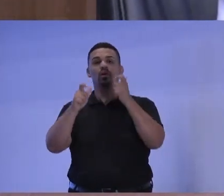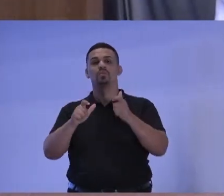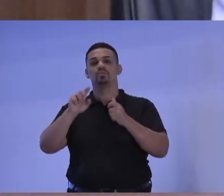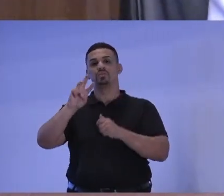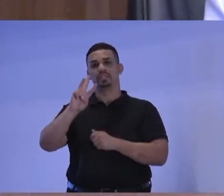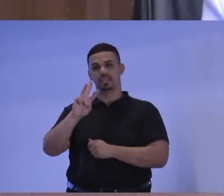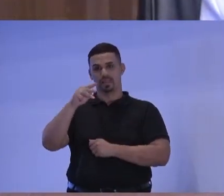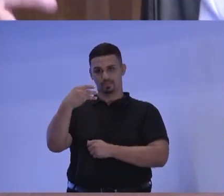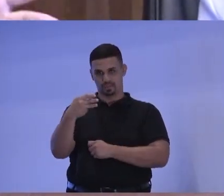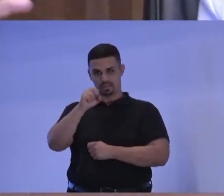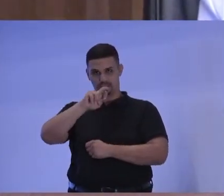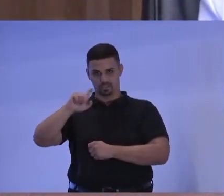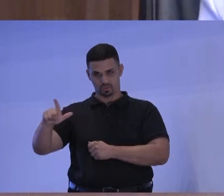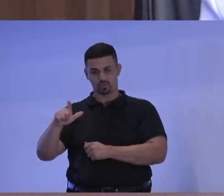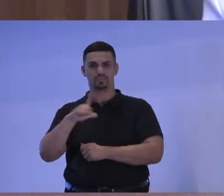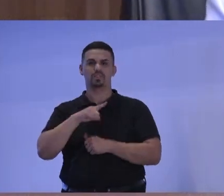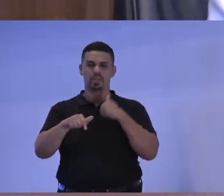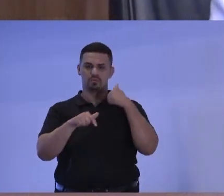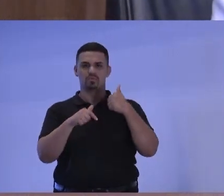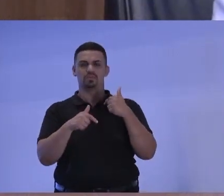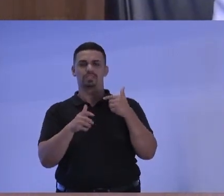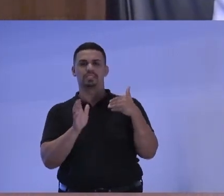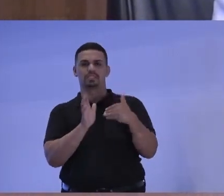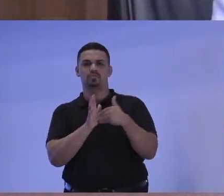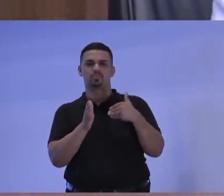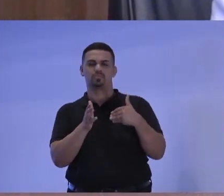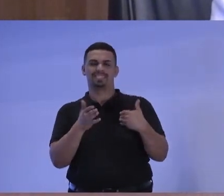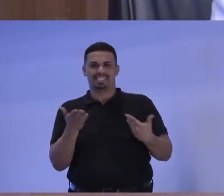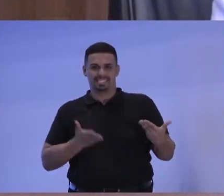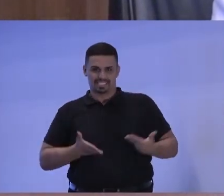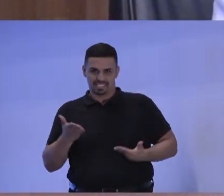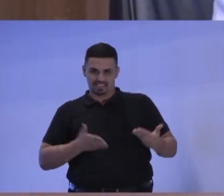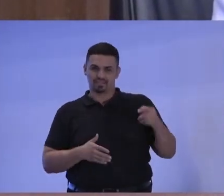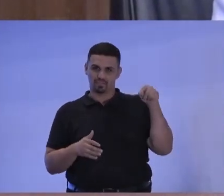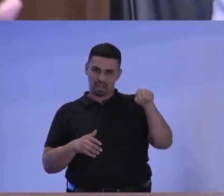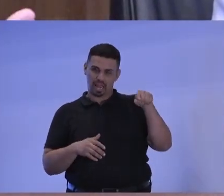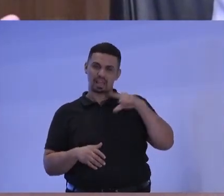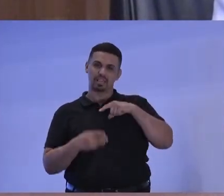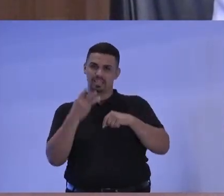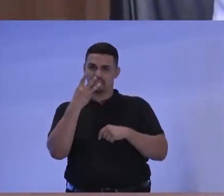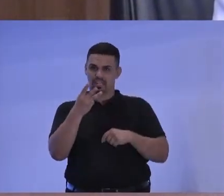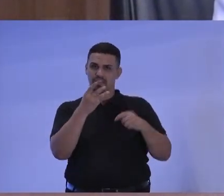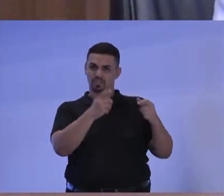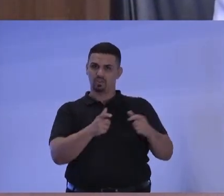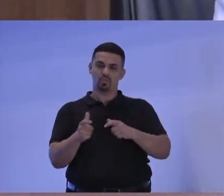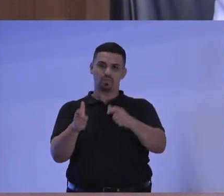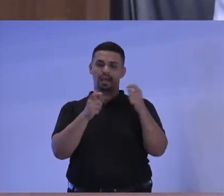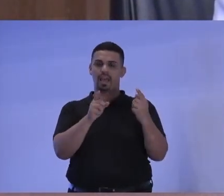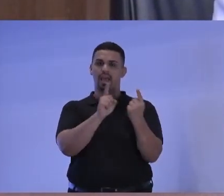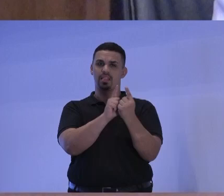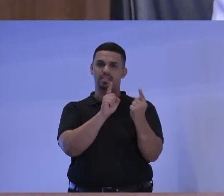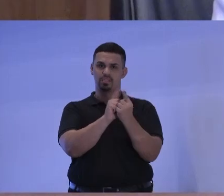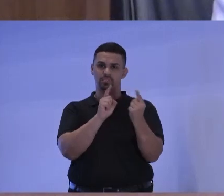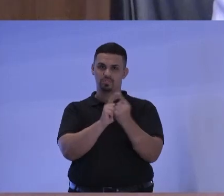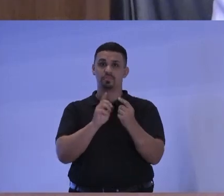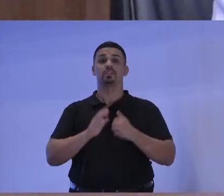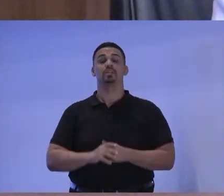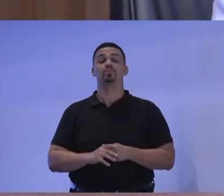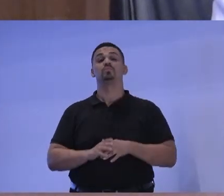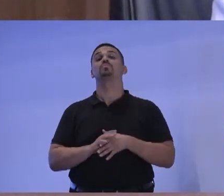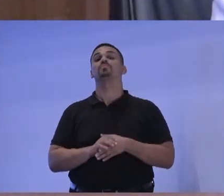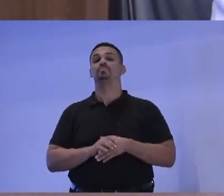aí múltiplos serviços lá, então tem três espaços de atendimento, mas ainda pelas debilidades já ditas